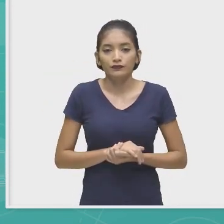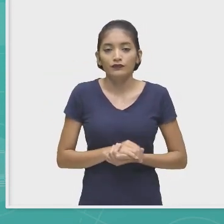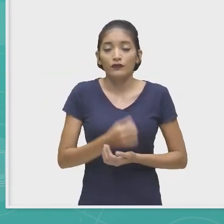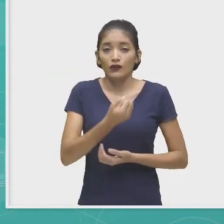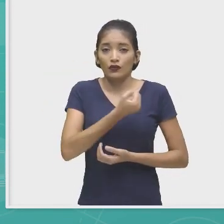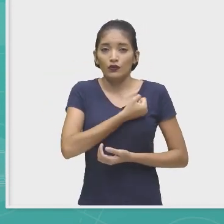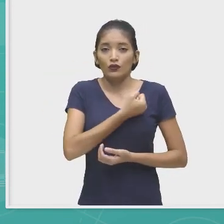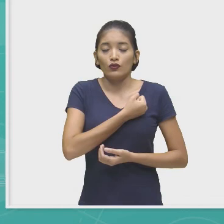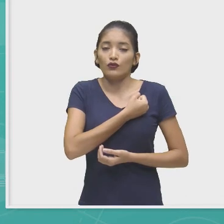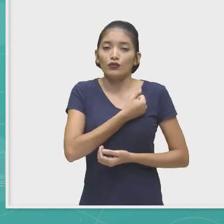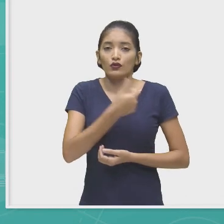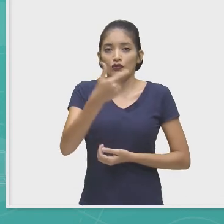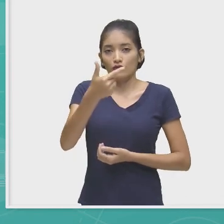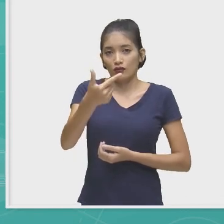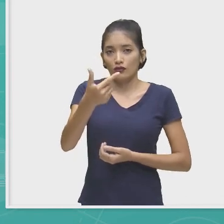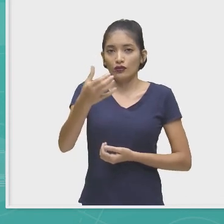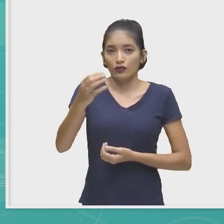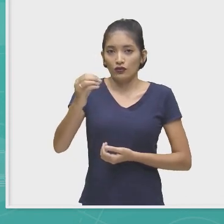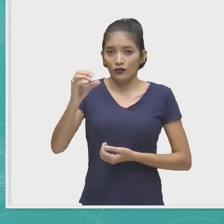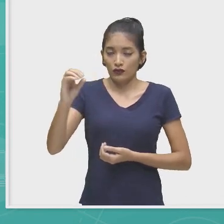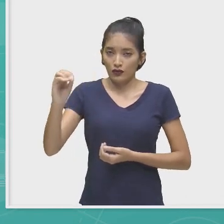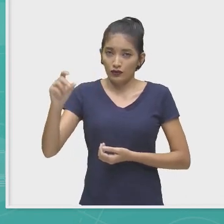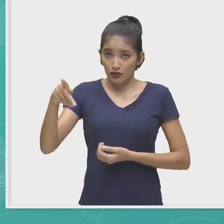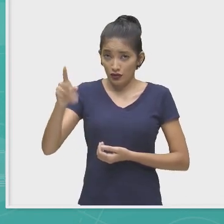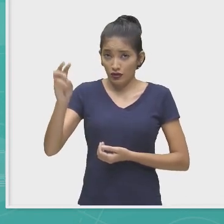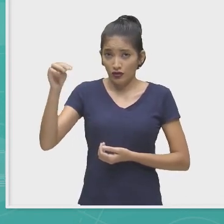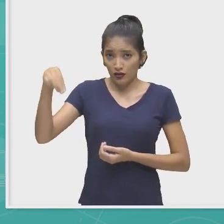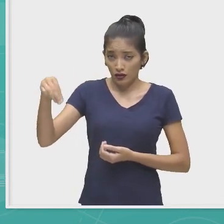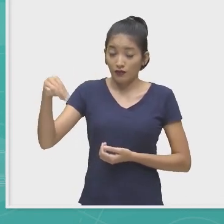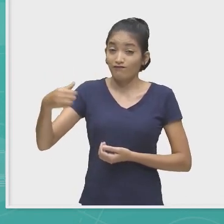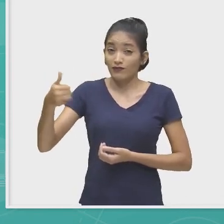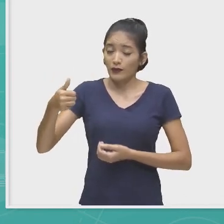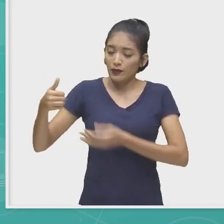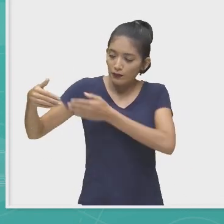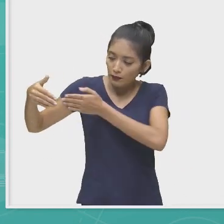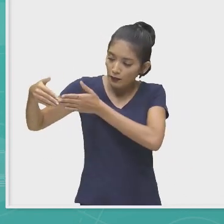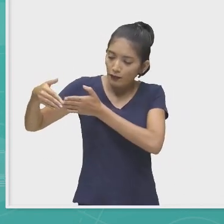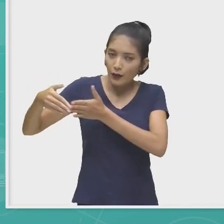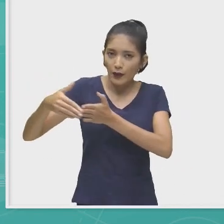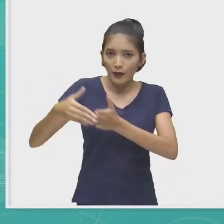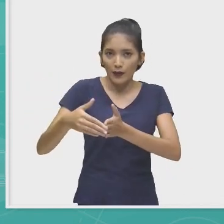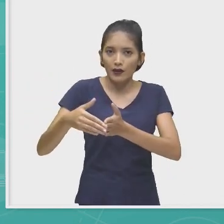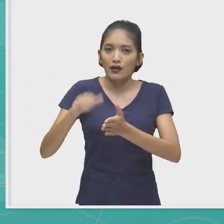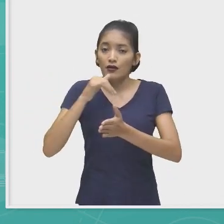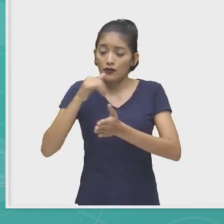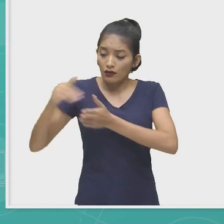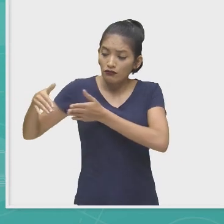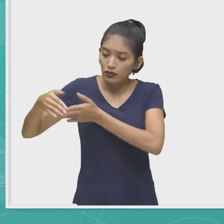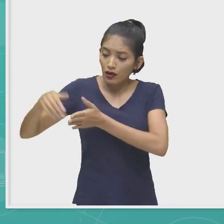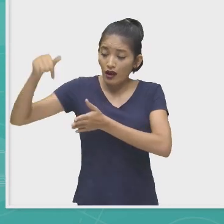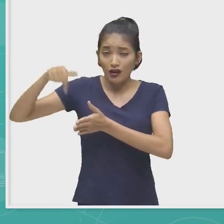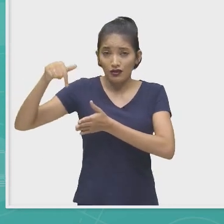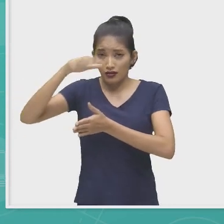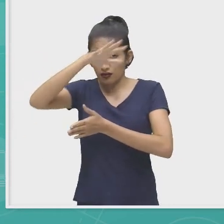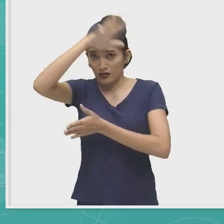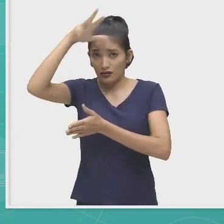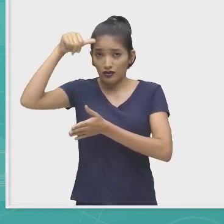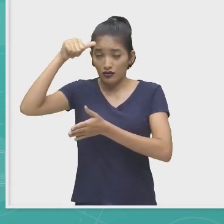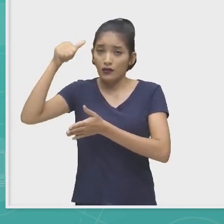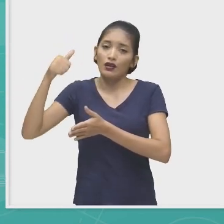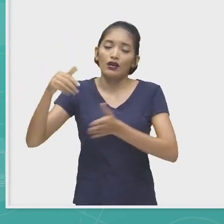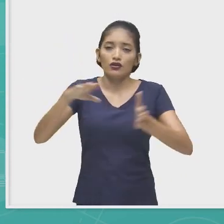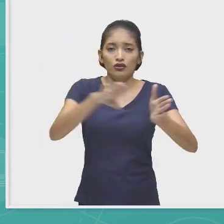é o primeiro trecho da viagem, né, percorrida, né? A lancha saiu de Manaus com destino a